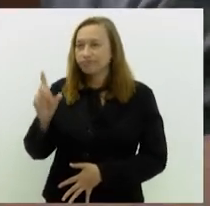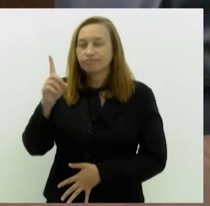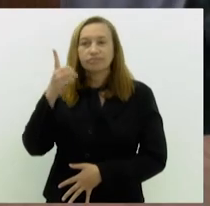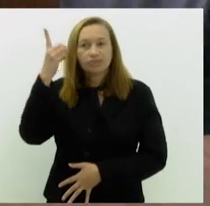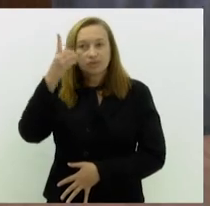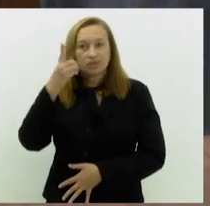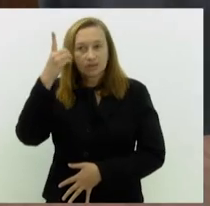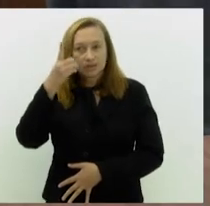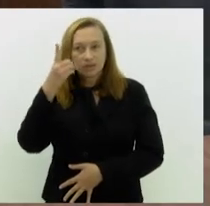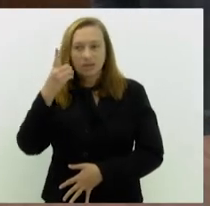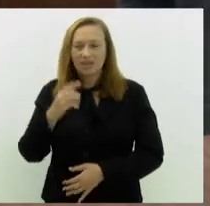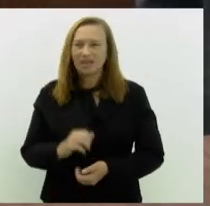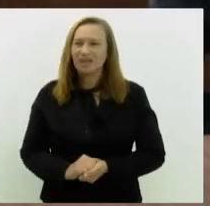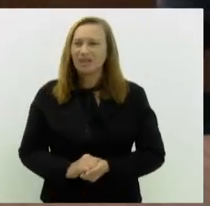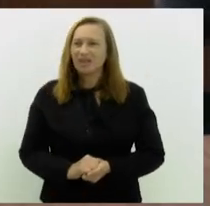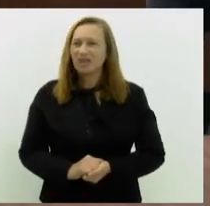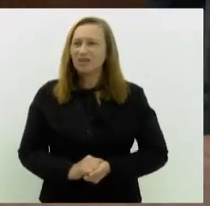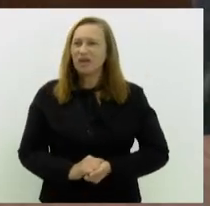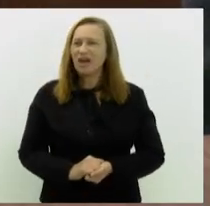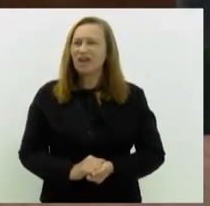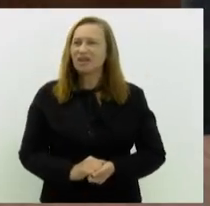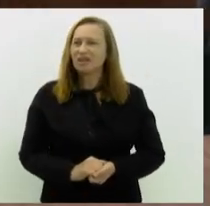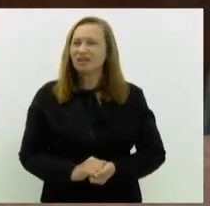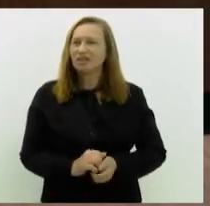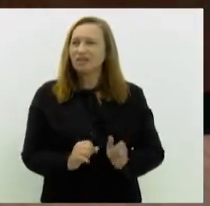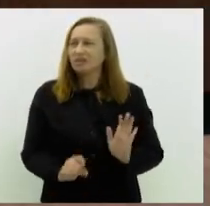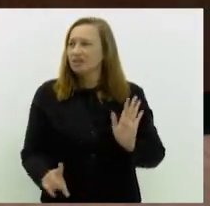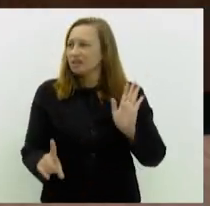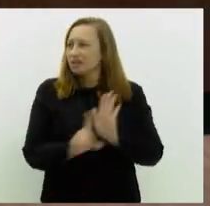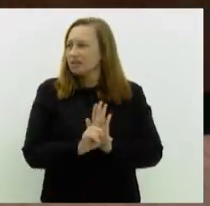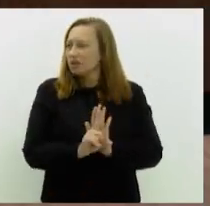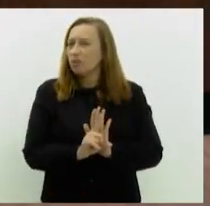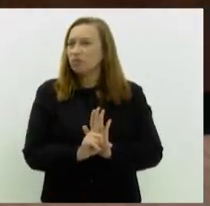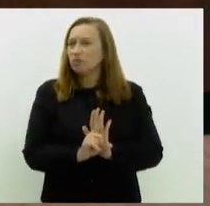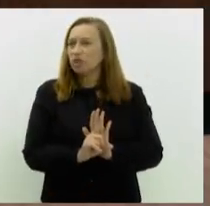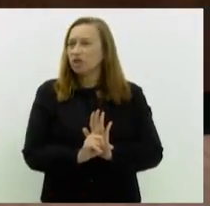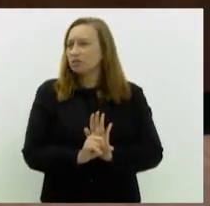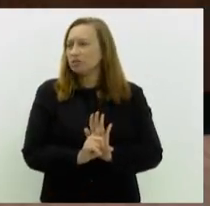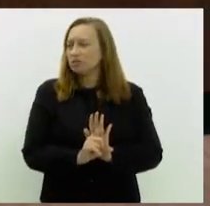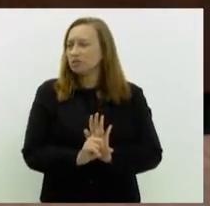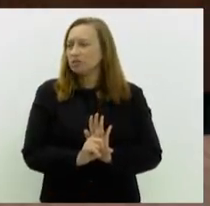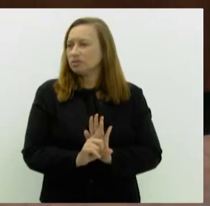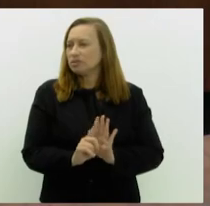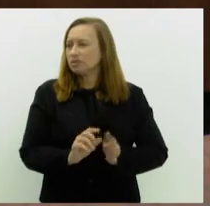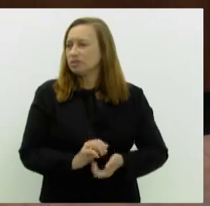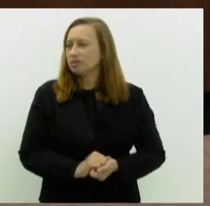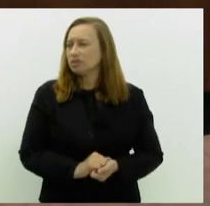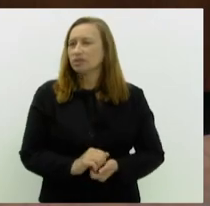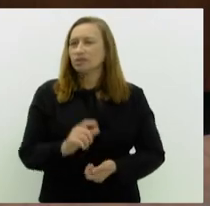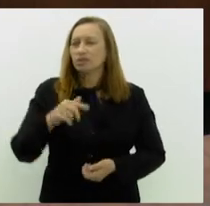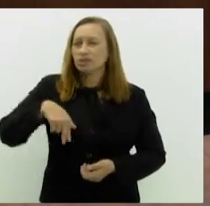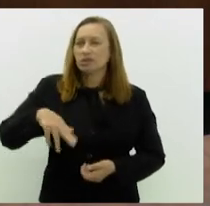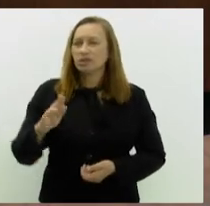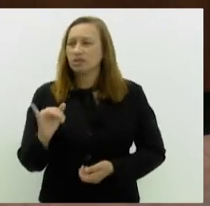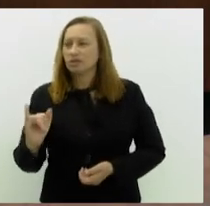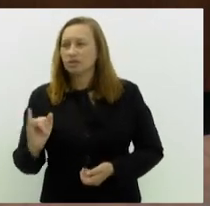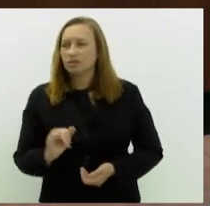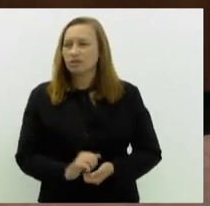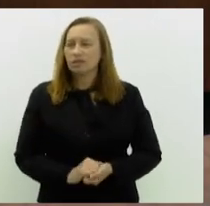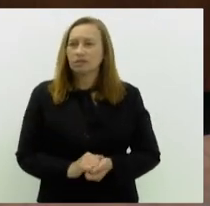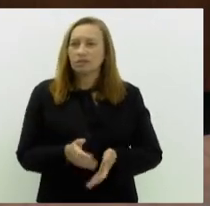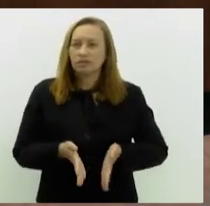chamar Lei Rubi, né, mas como a gente não pode anteceder a Rubi, vai